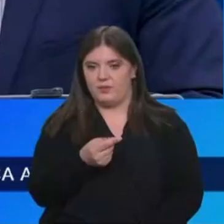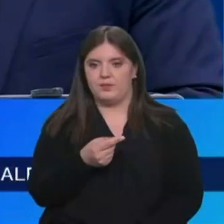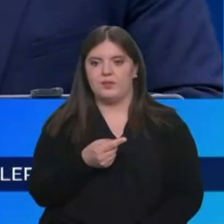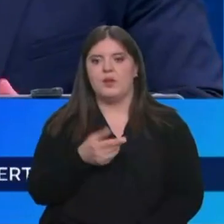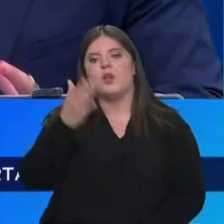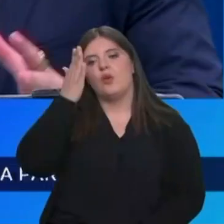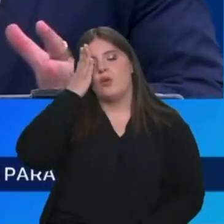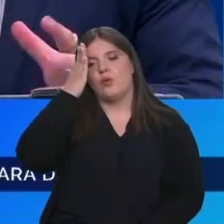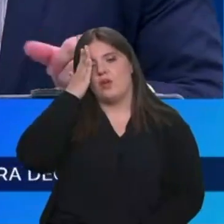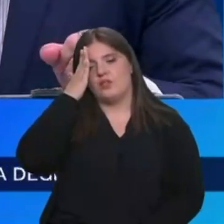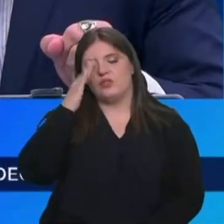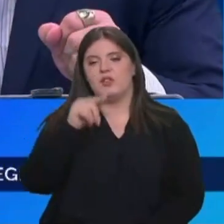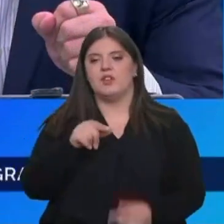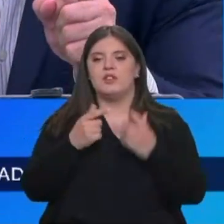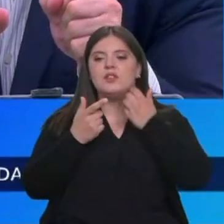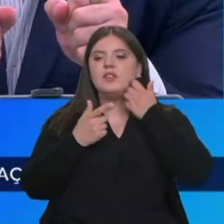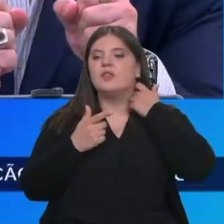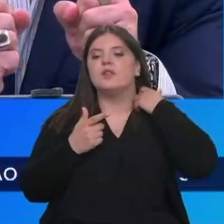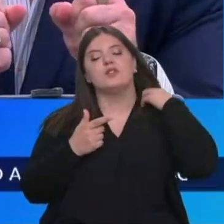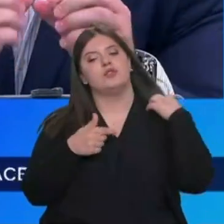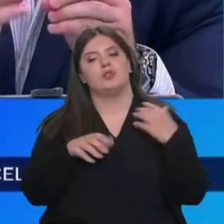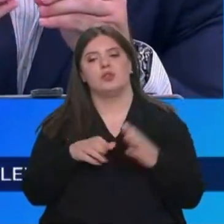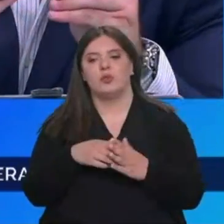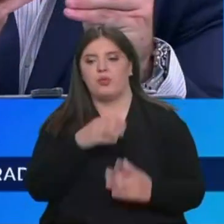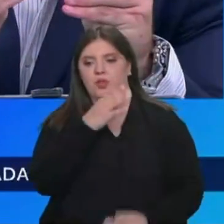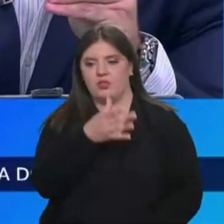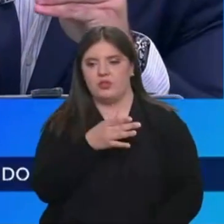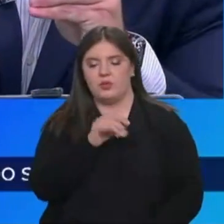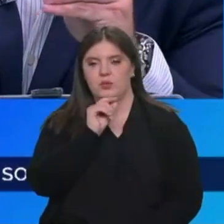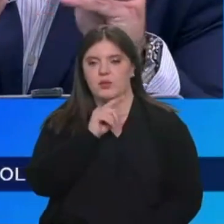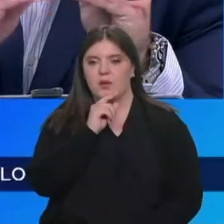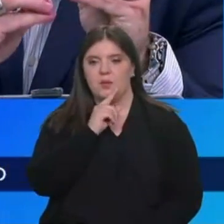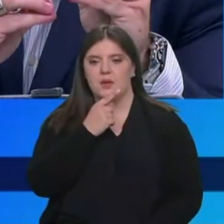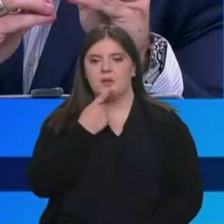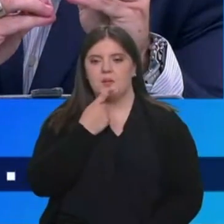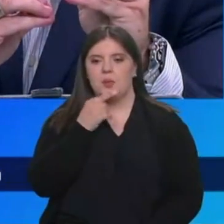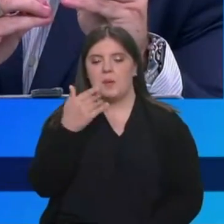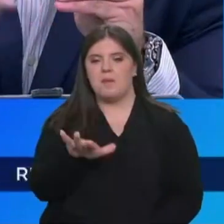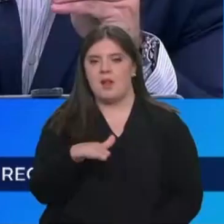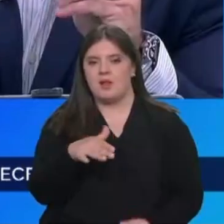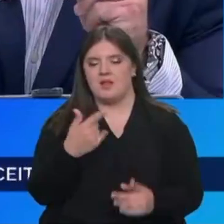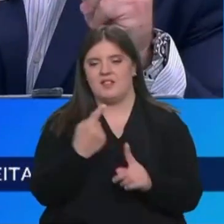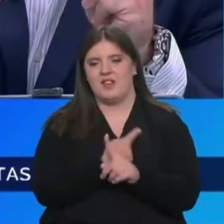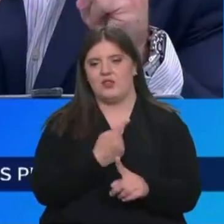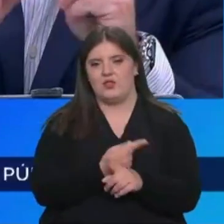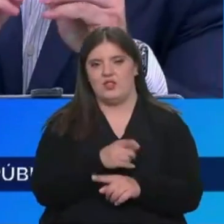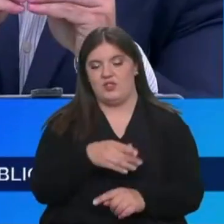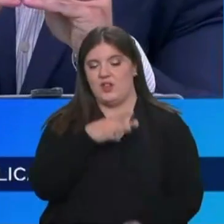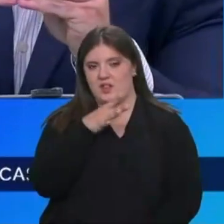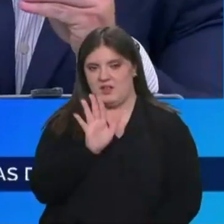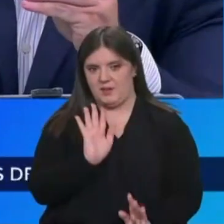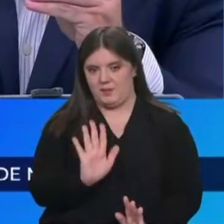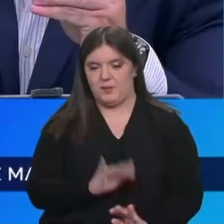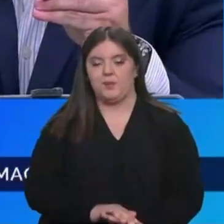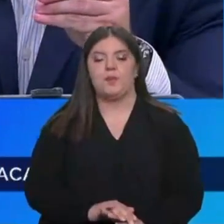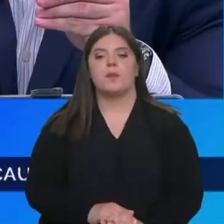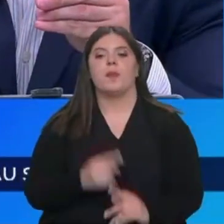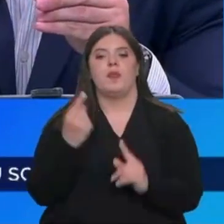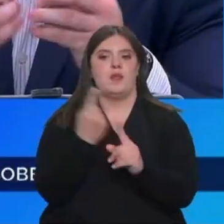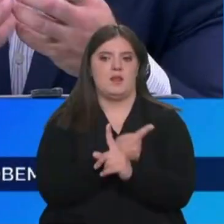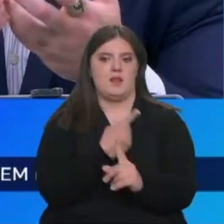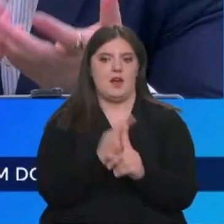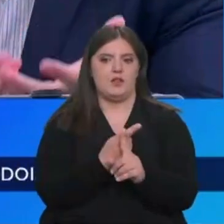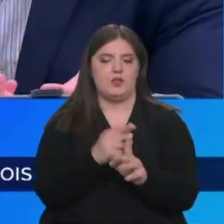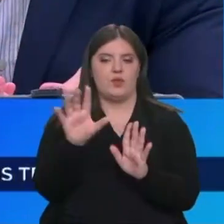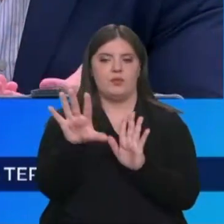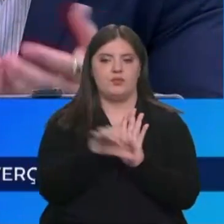eu acho, ou melhor, este grupo de investigadores diz, se calhar houve uma má interpretação destes dados. Dizem eles que foram dados